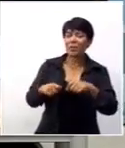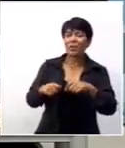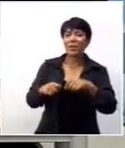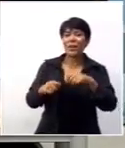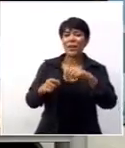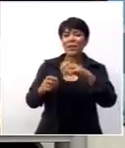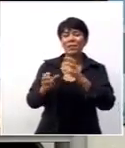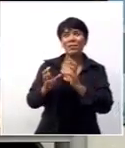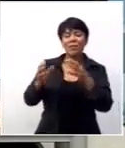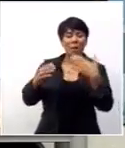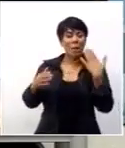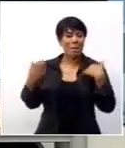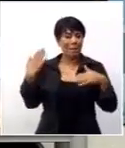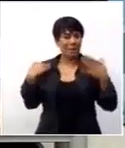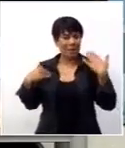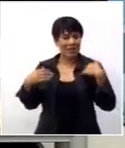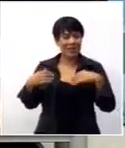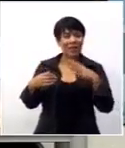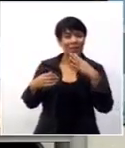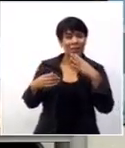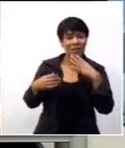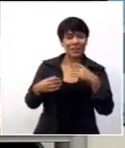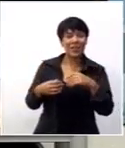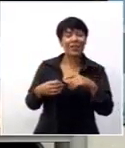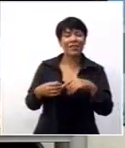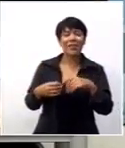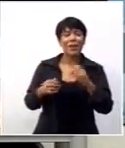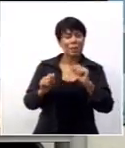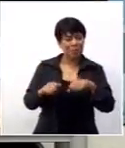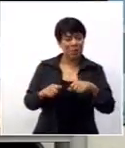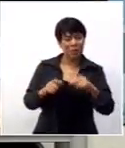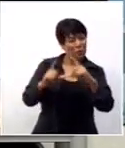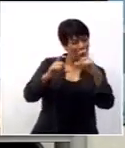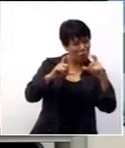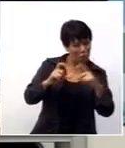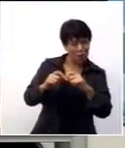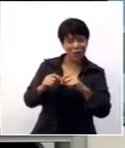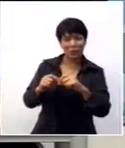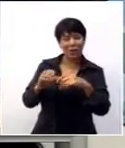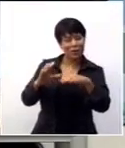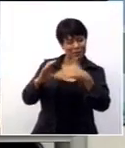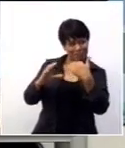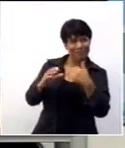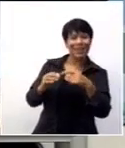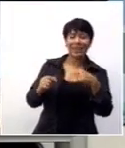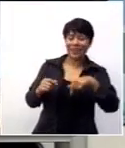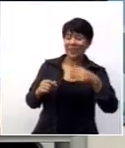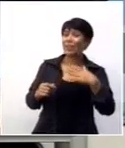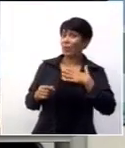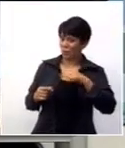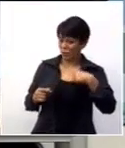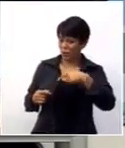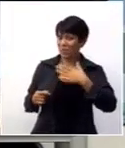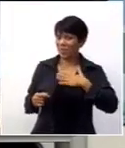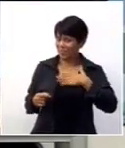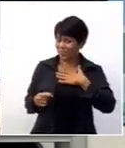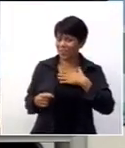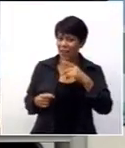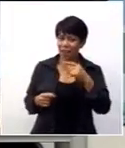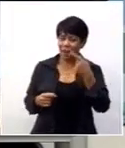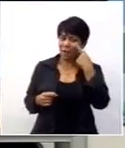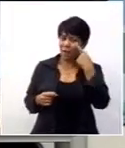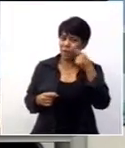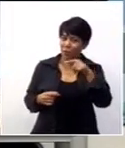Vale dos Reis quando o sol estiver amanhecendo. Bem legal, quando vocês estiverem lá, tira uma foto, manda pra gente, a gente gosta bastante, tá? Então, vamos